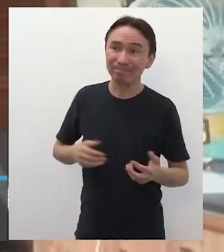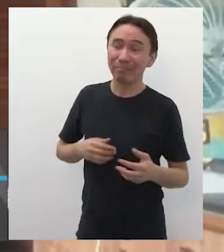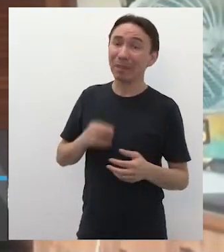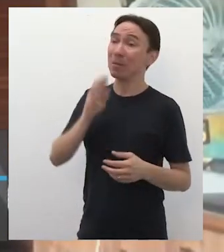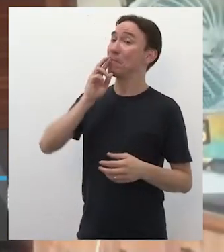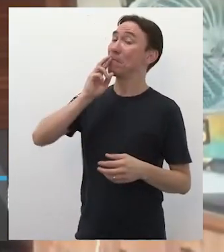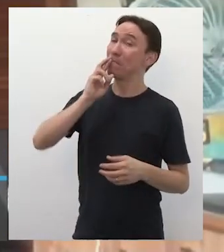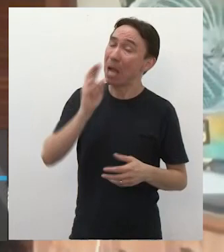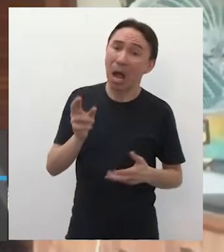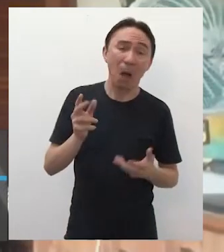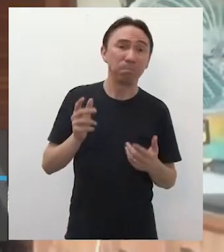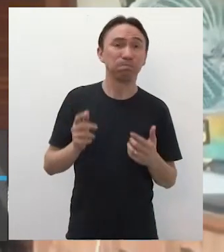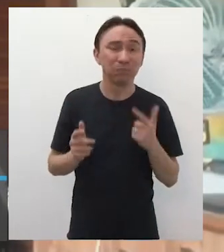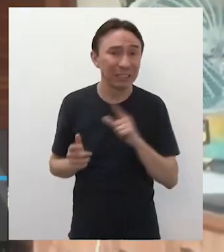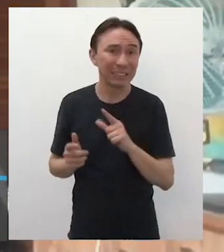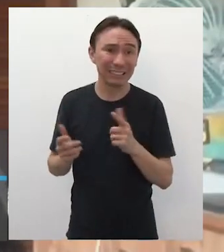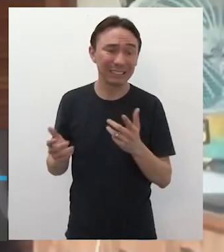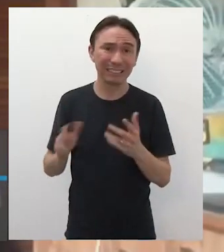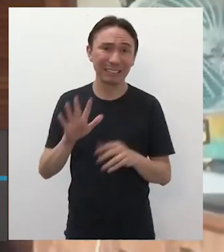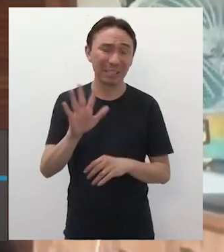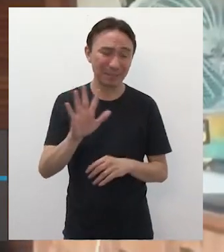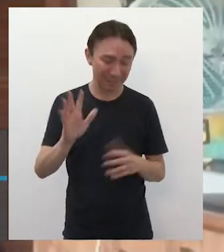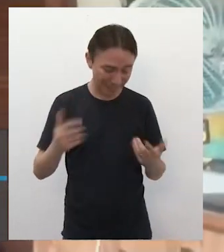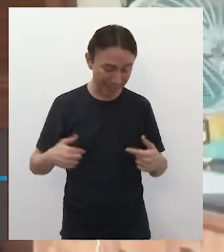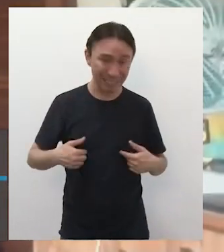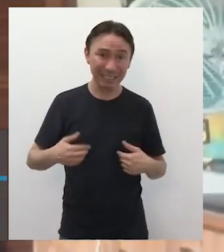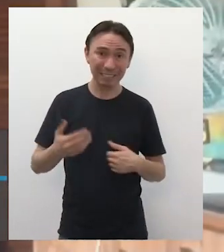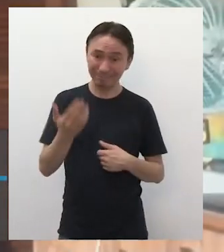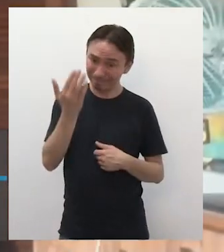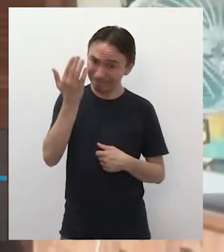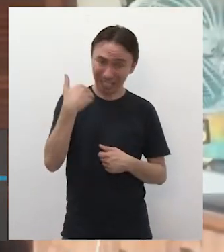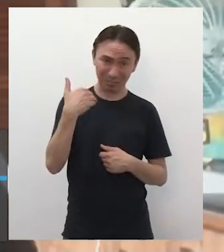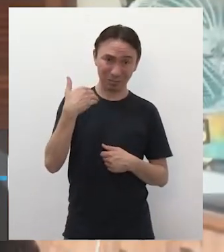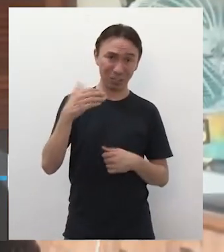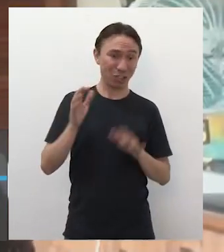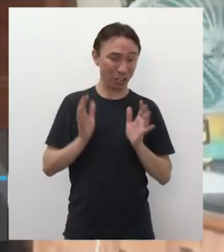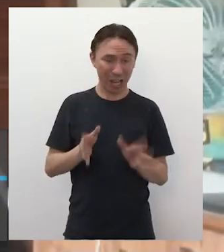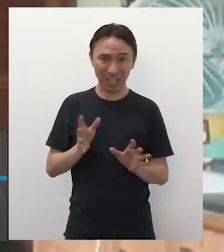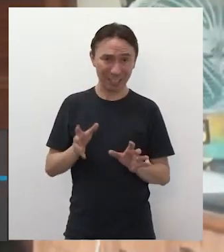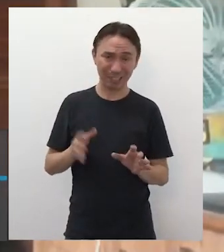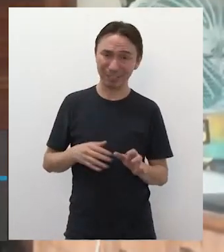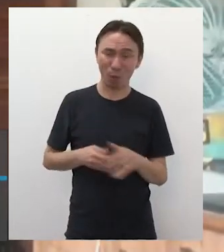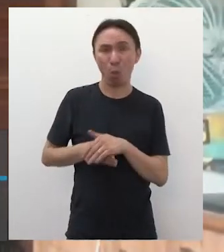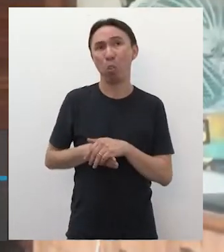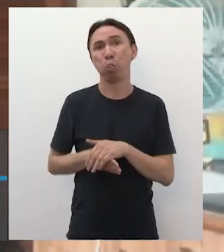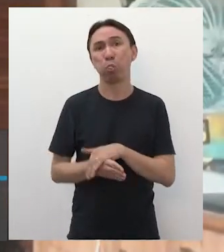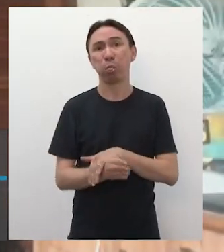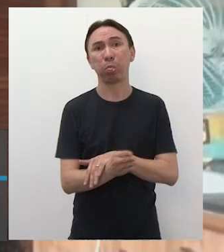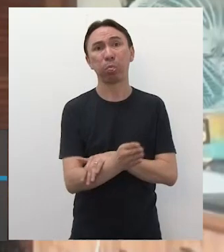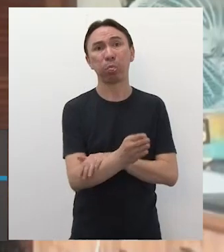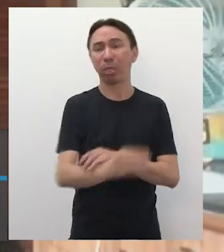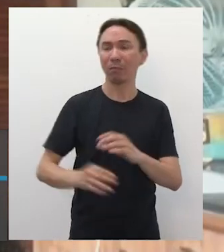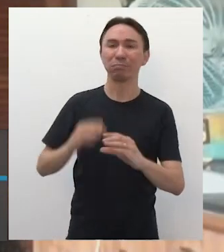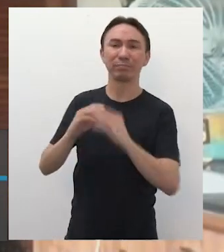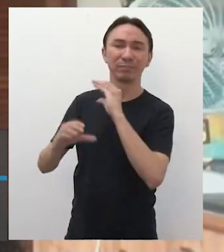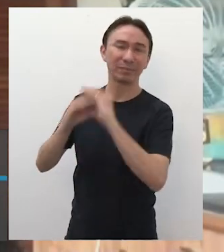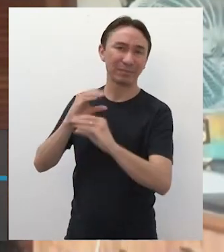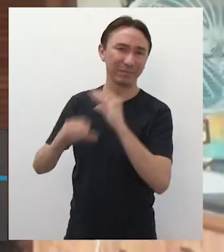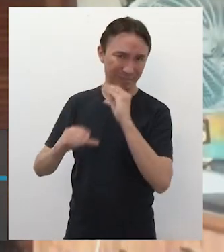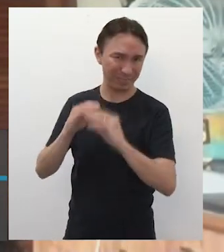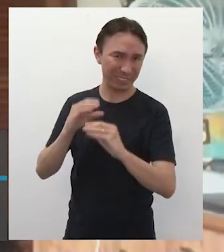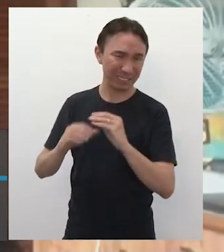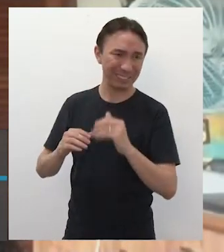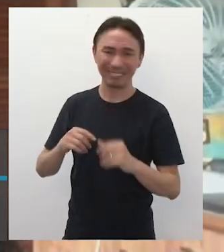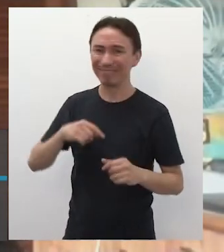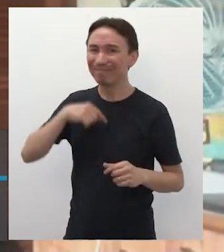forma de comunicar que já está incrustada em cada um de nós. Né? Então, às vezes, antes de eu falar assim, ai, que cínico, sabe?